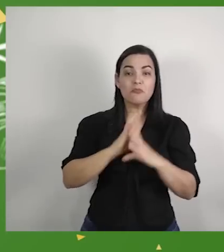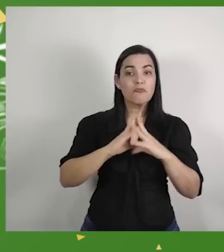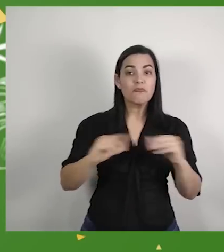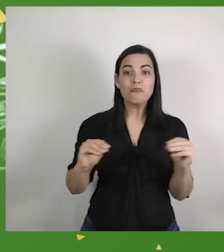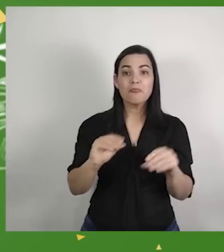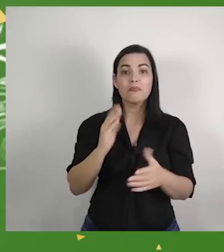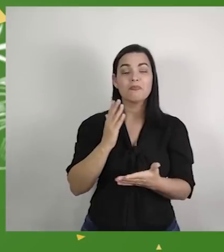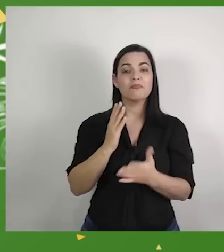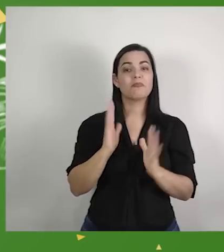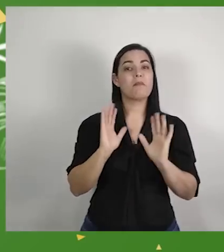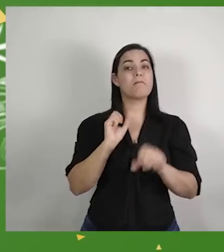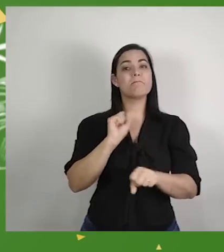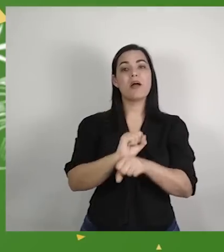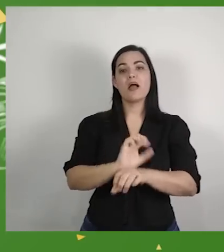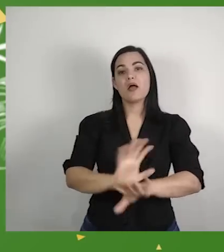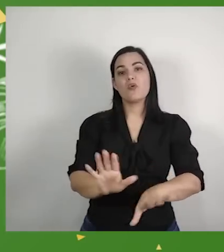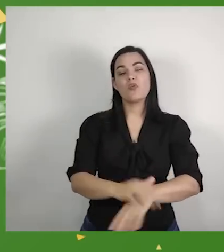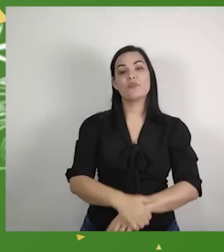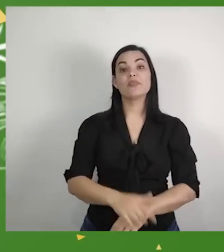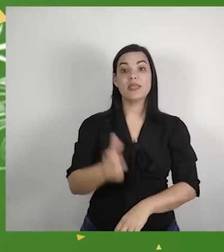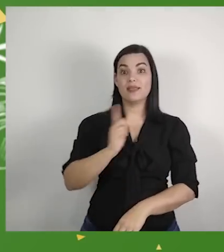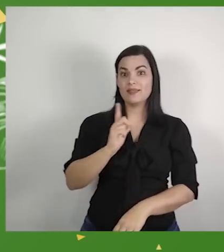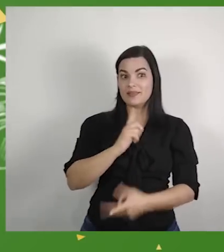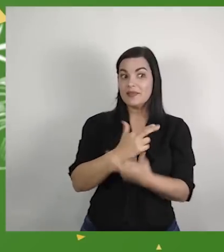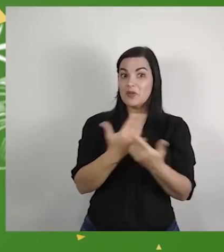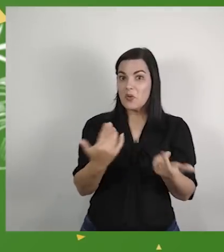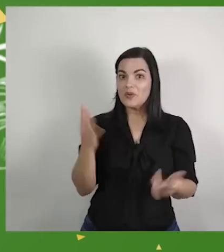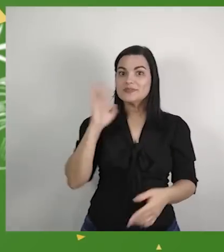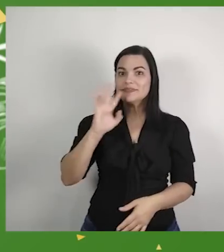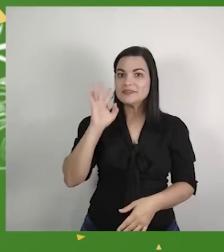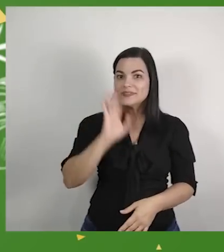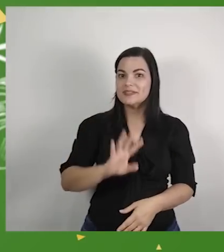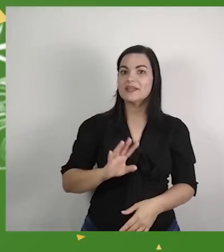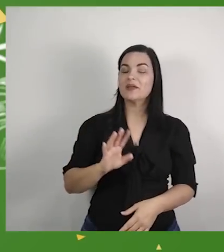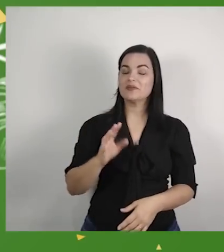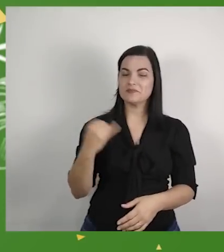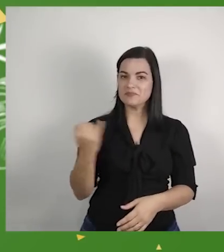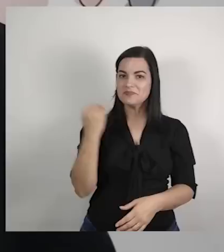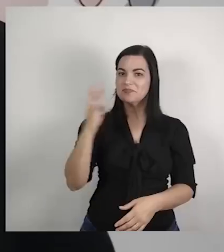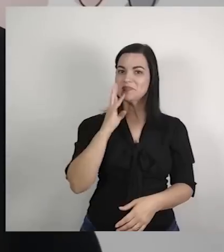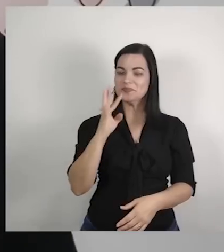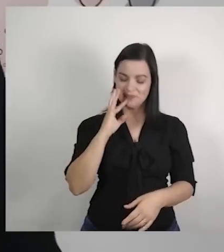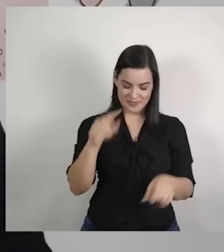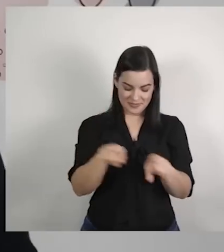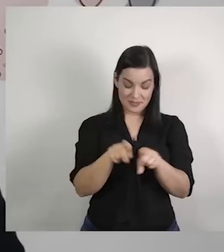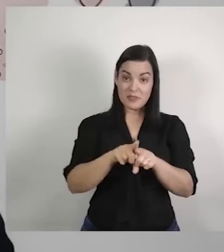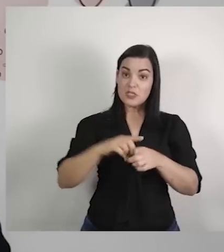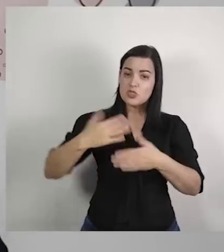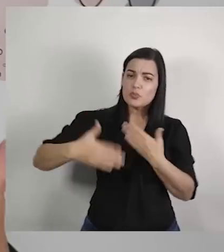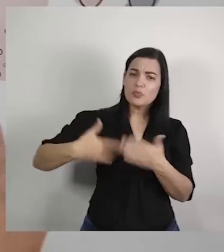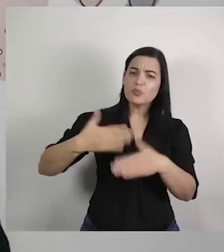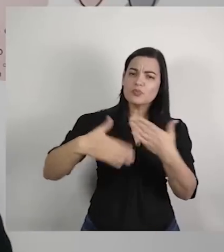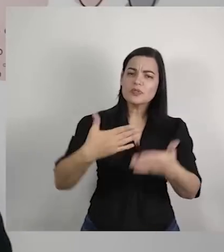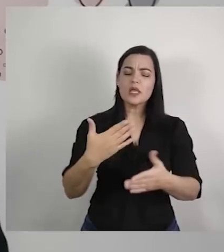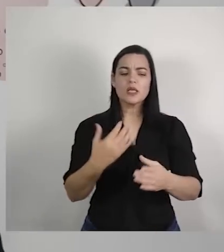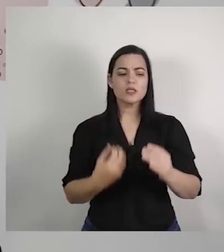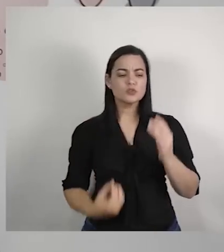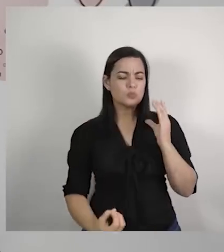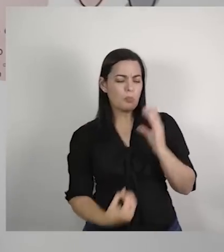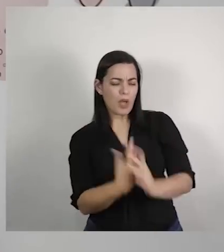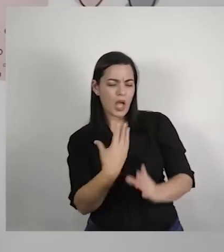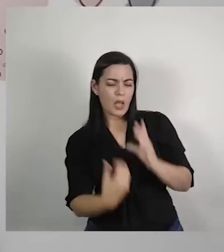acabaram desaparecendo. E tem alguns dados aqui bem legais para a gente poder conhecer também, ó. Esse processo todo